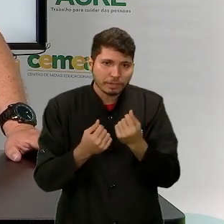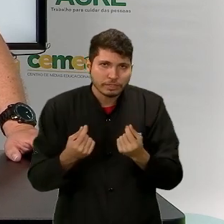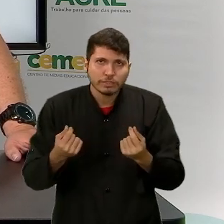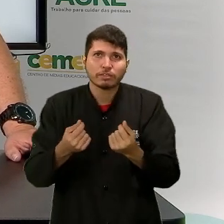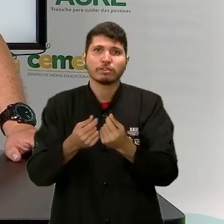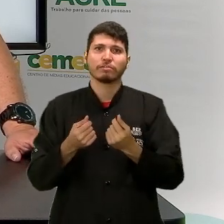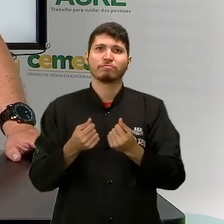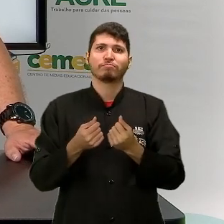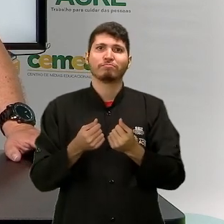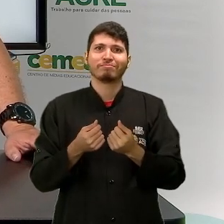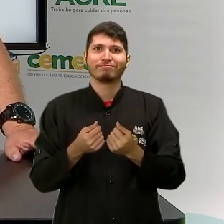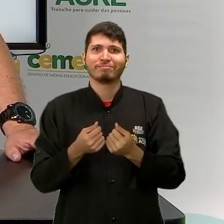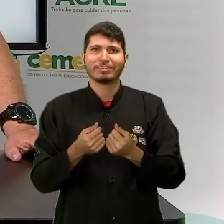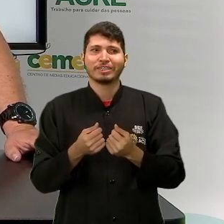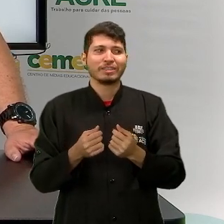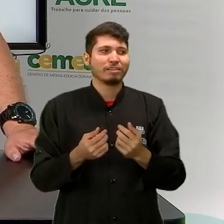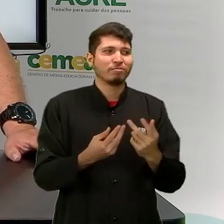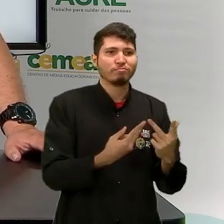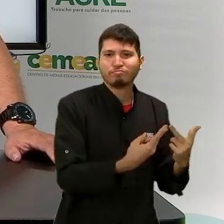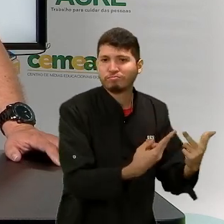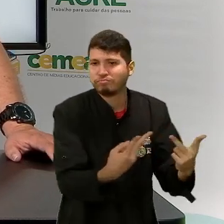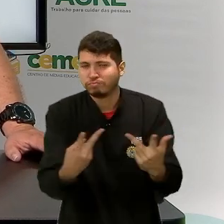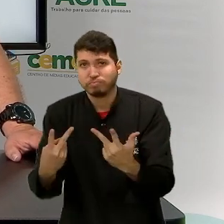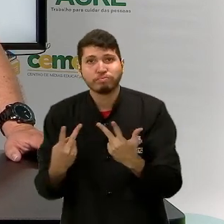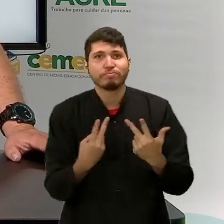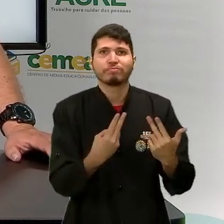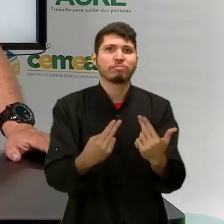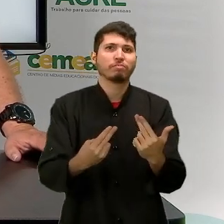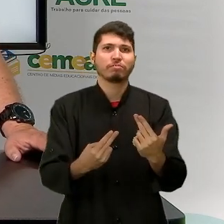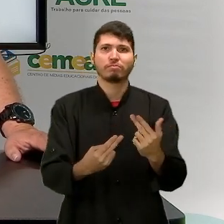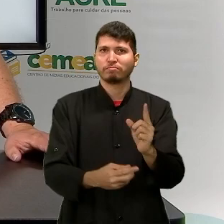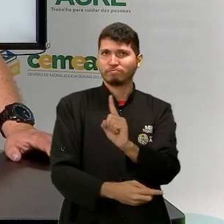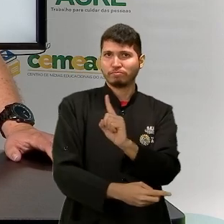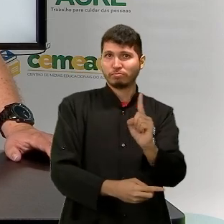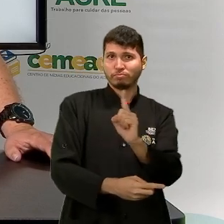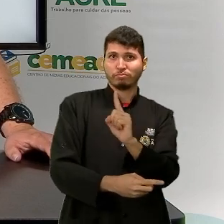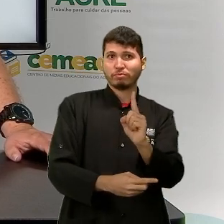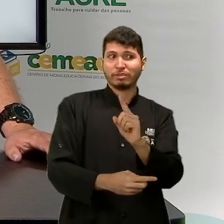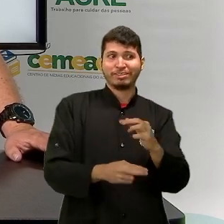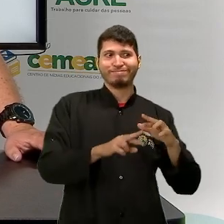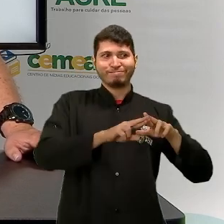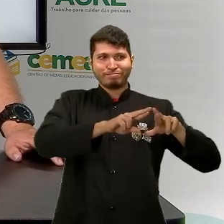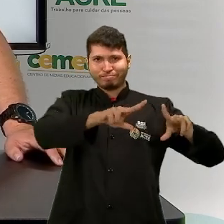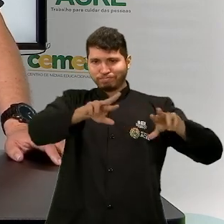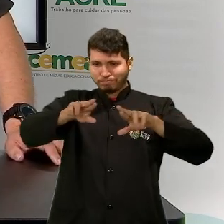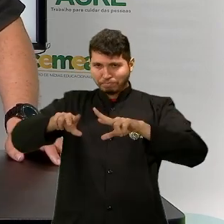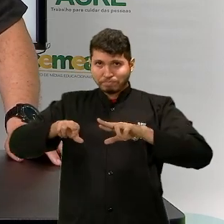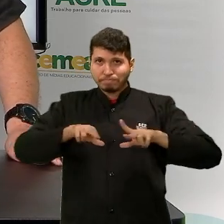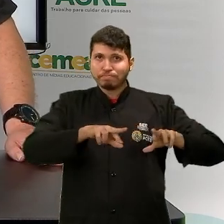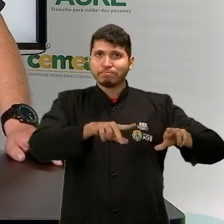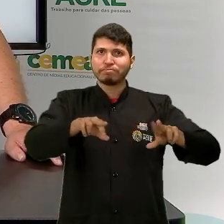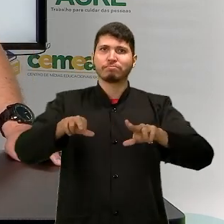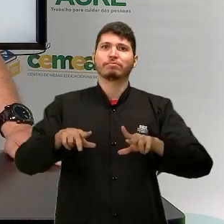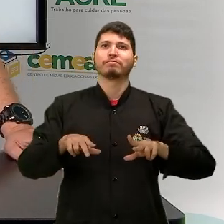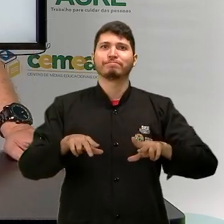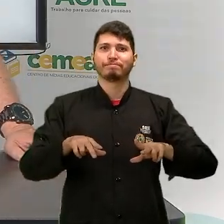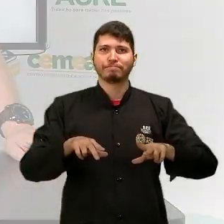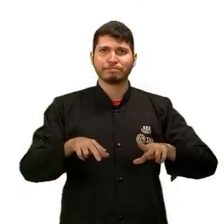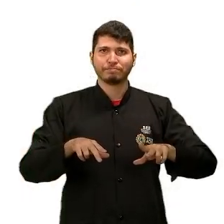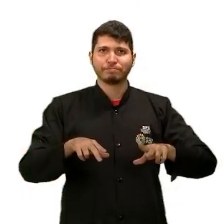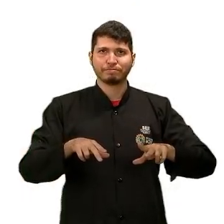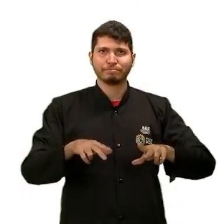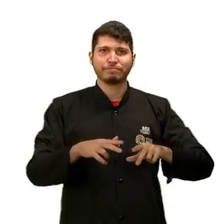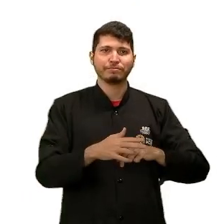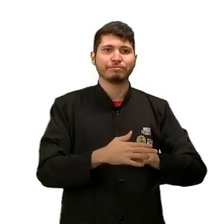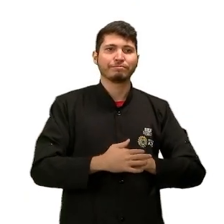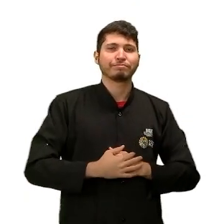eles não têm uma simetria política. De fato, eles são assimétricos. A B faz sentido. C,